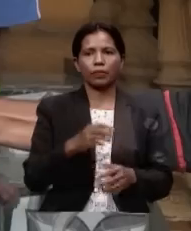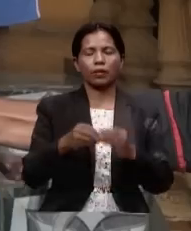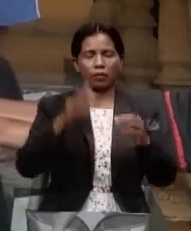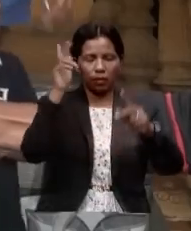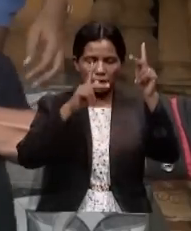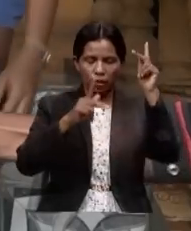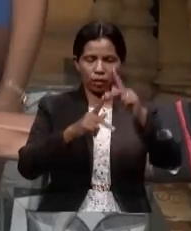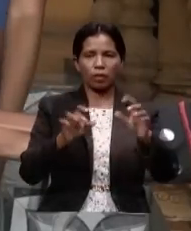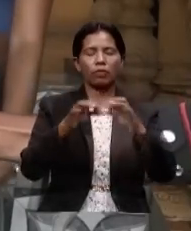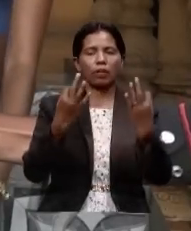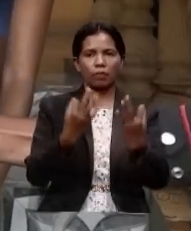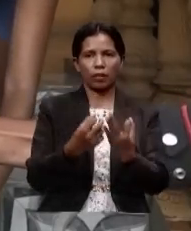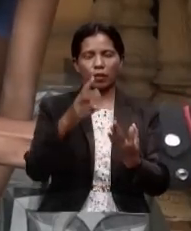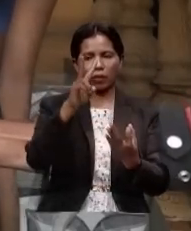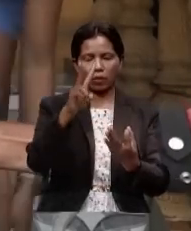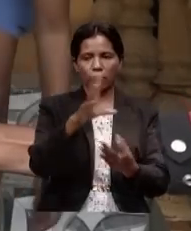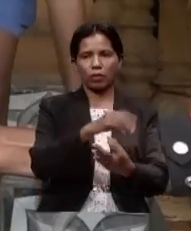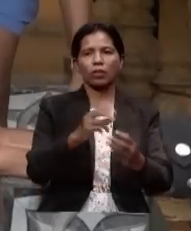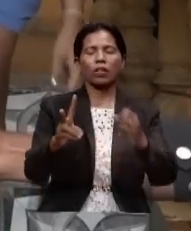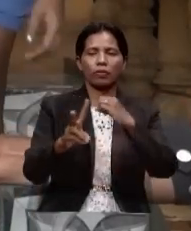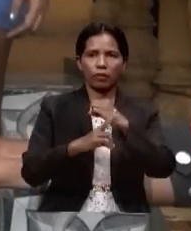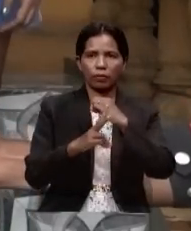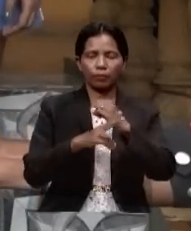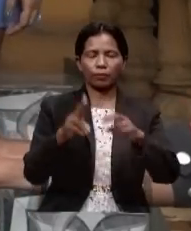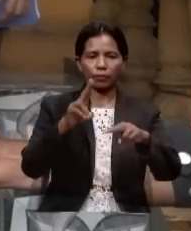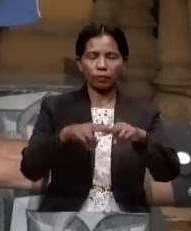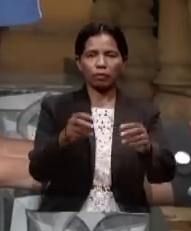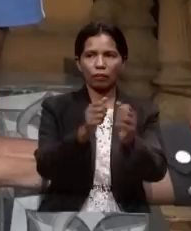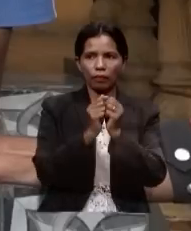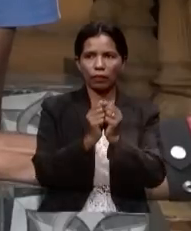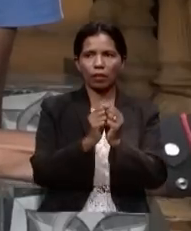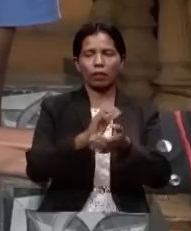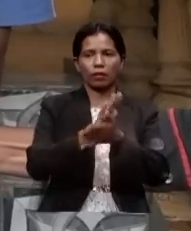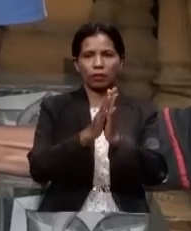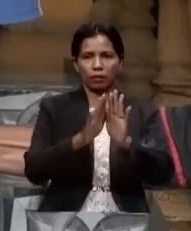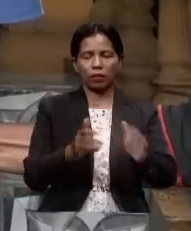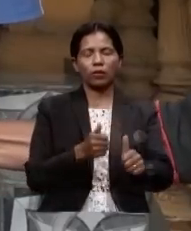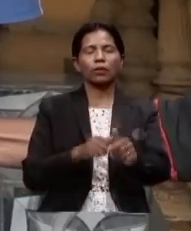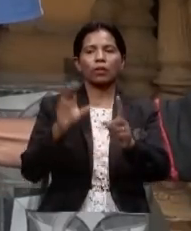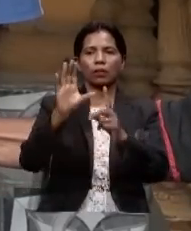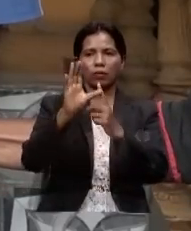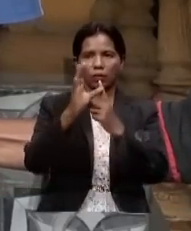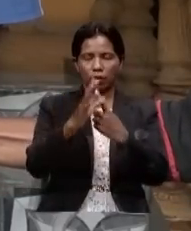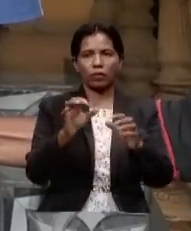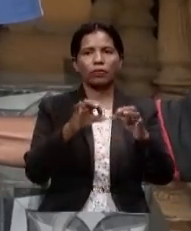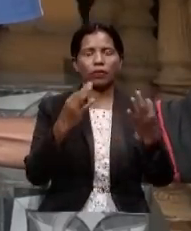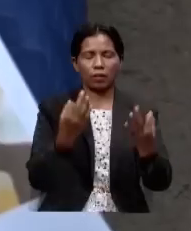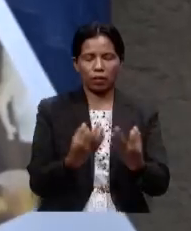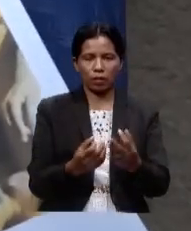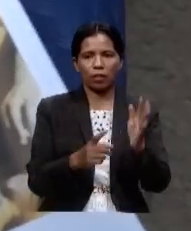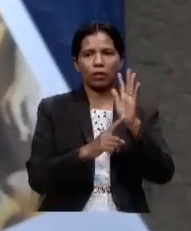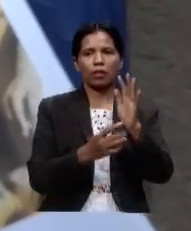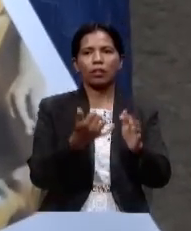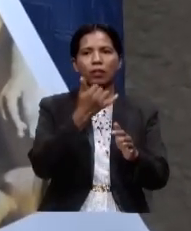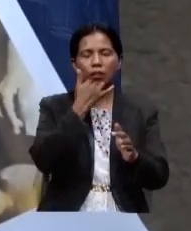né, parte da família rua, Rússia Arguido no vítima, Turhamutuk Ona, Horidame Malo, Tircultura, nebe família Arguido Fossala,